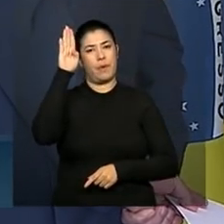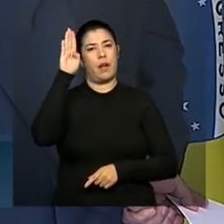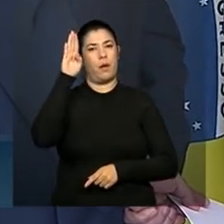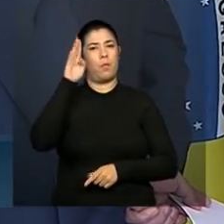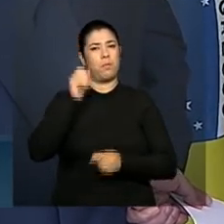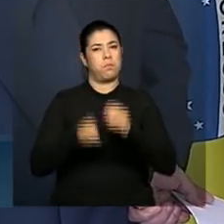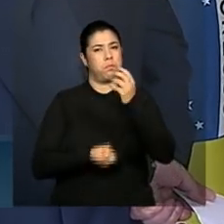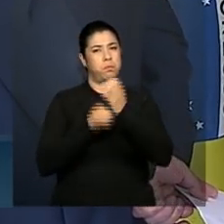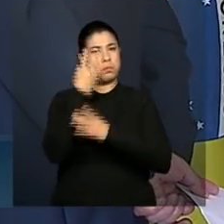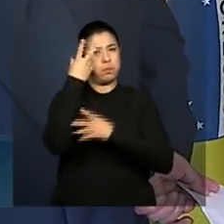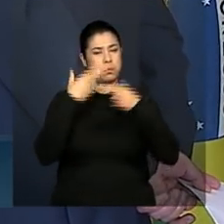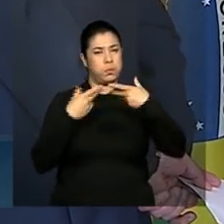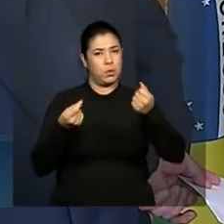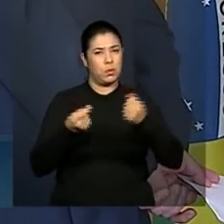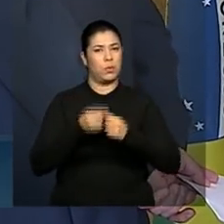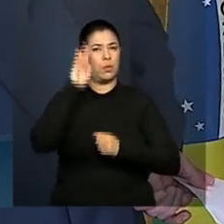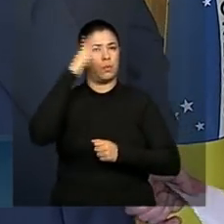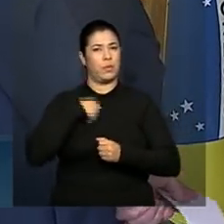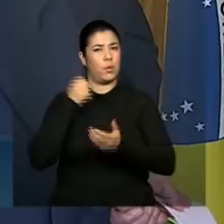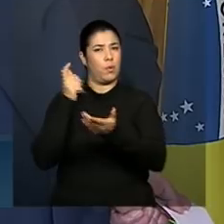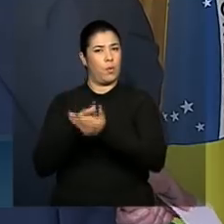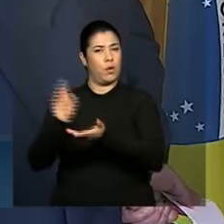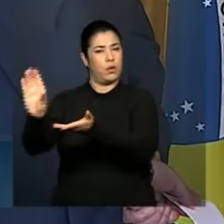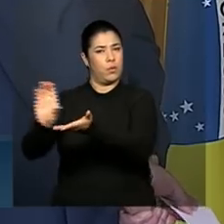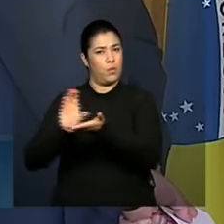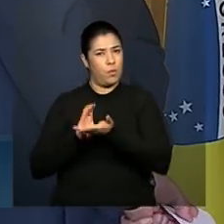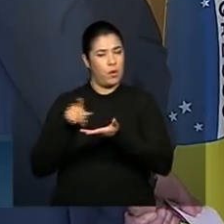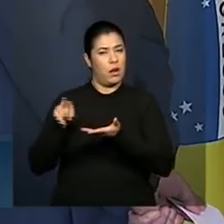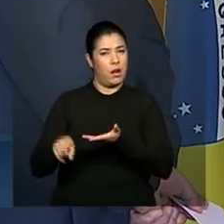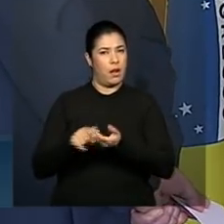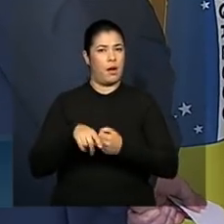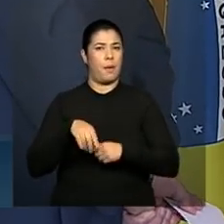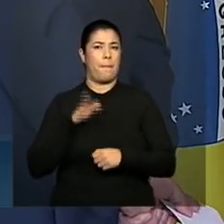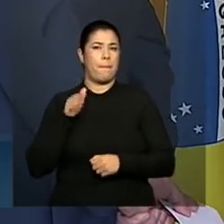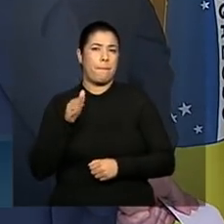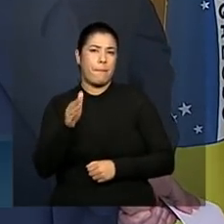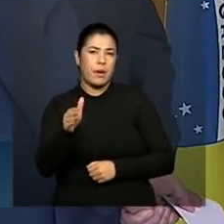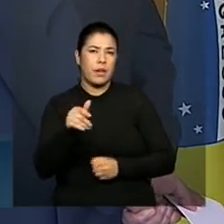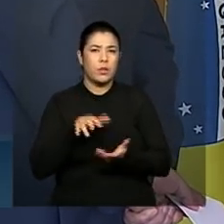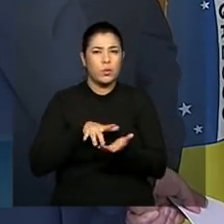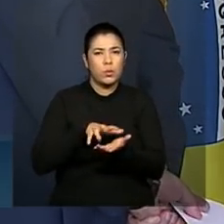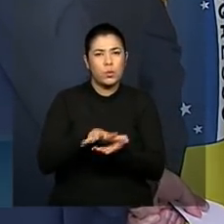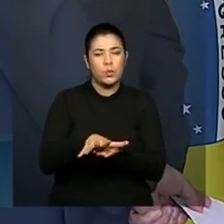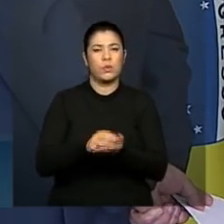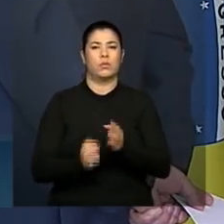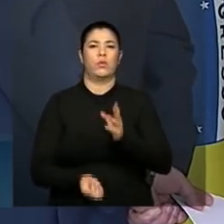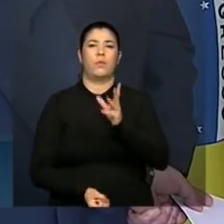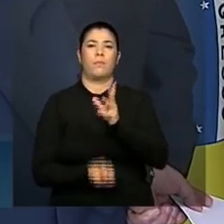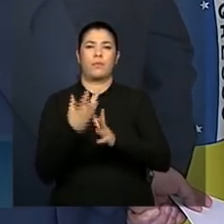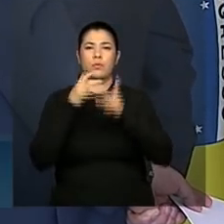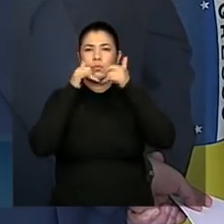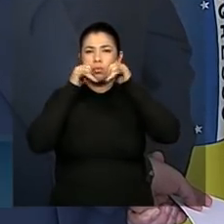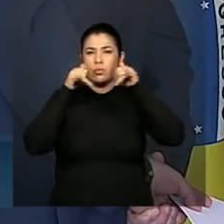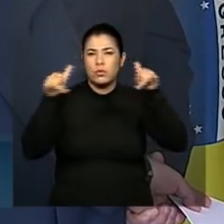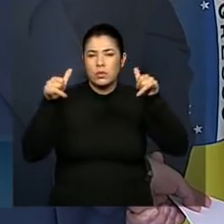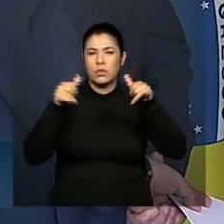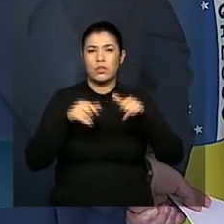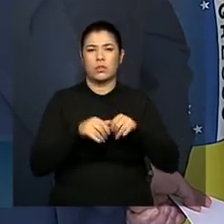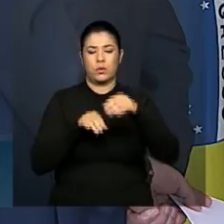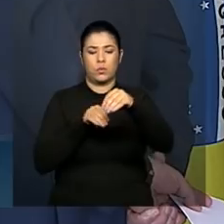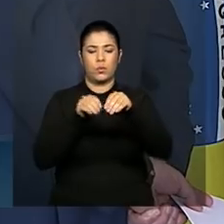de Senegal são peixes e crustáceos, produtos elétricos, como circuitos